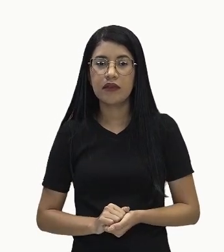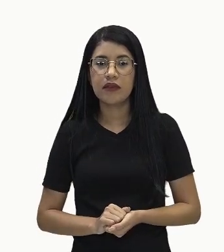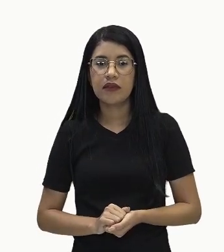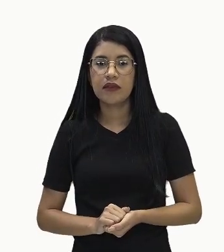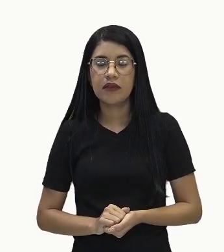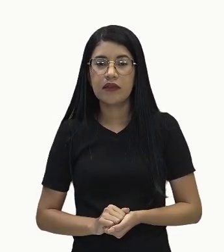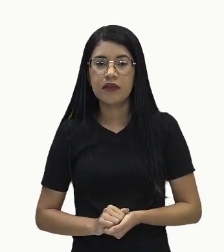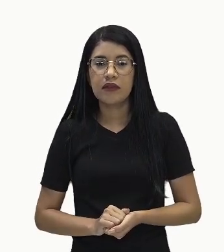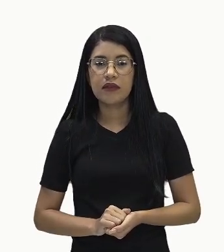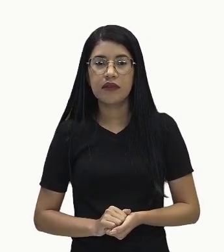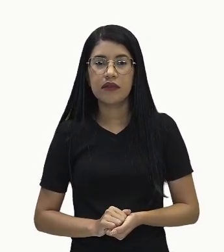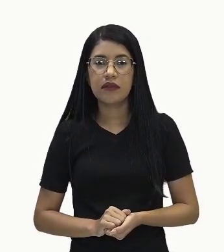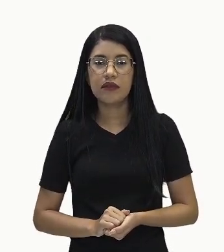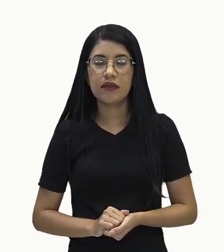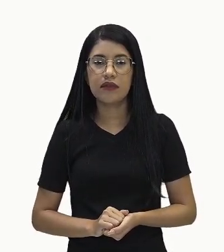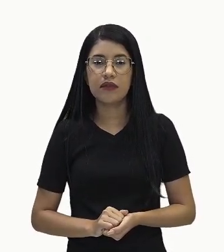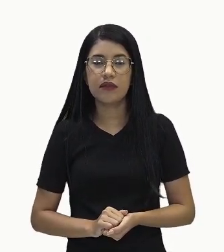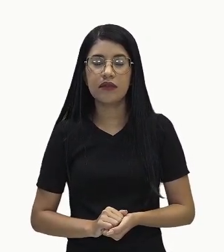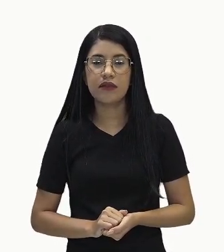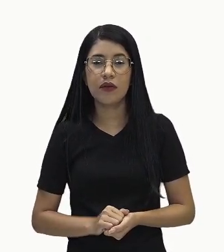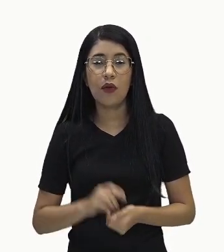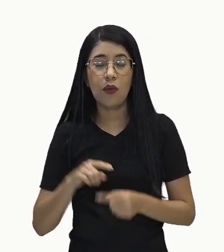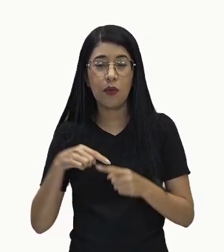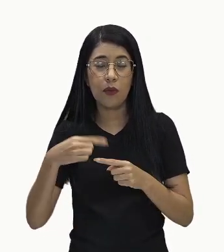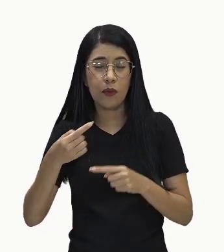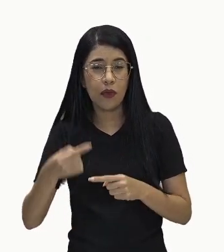quem? O 9. Aí nós temos o 10 aqui.